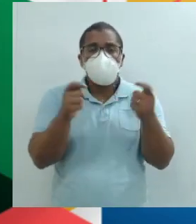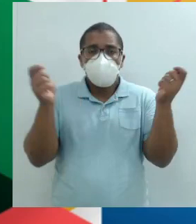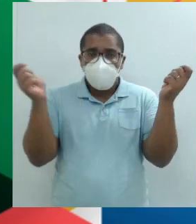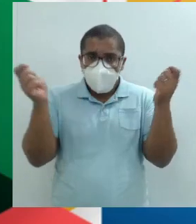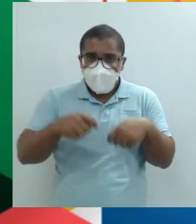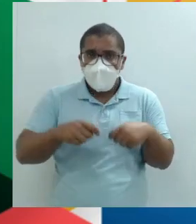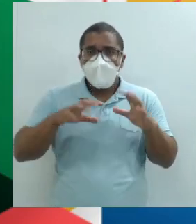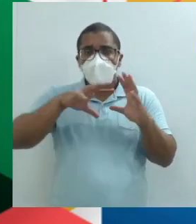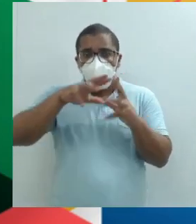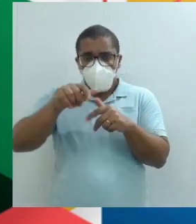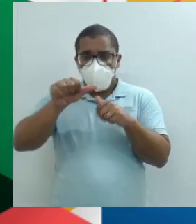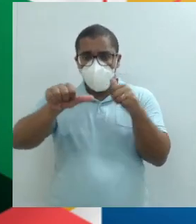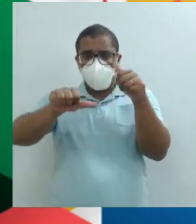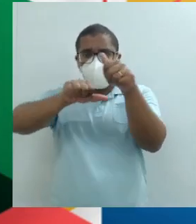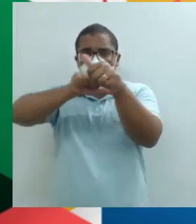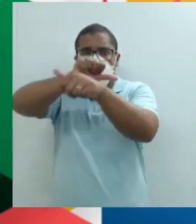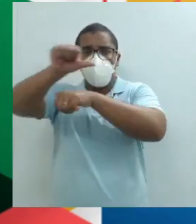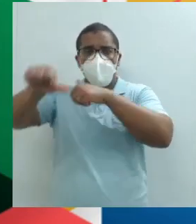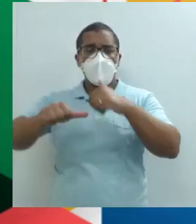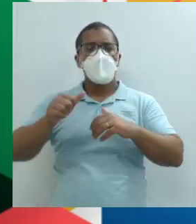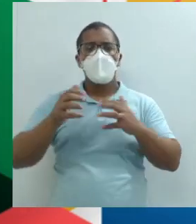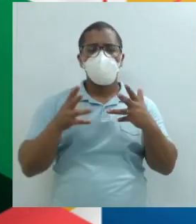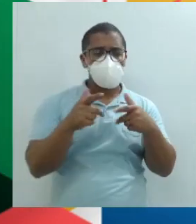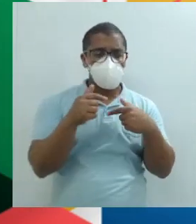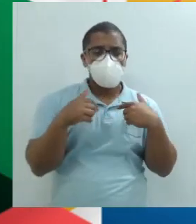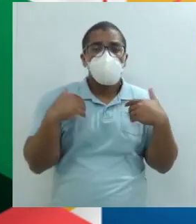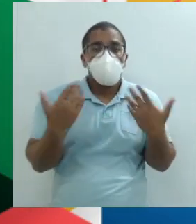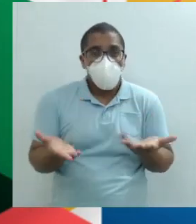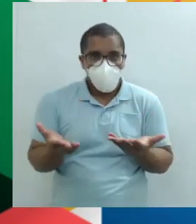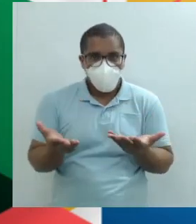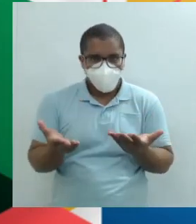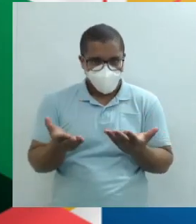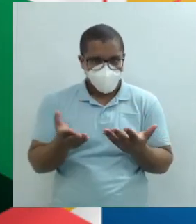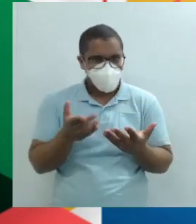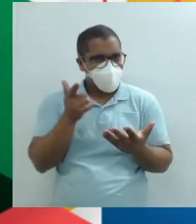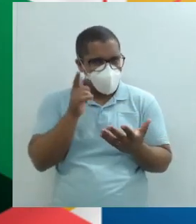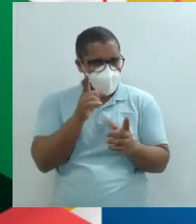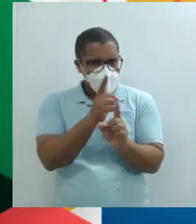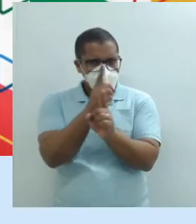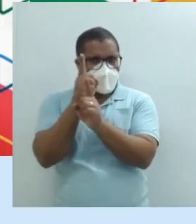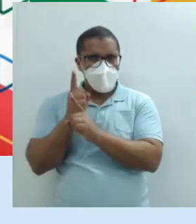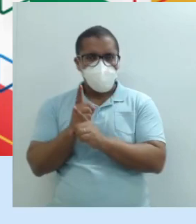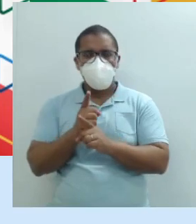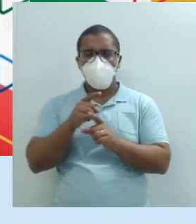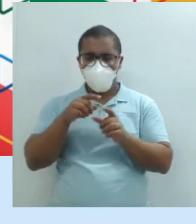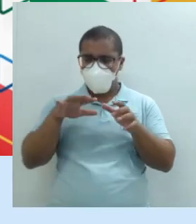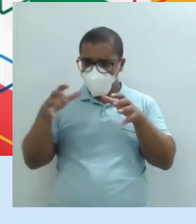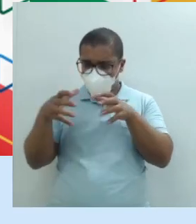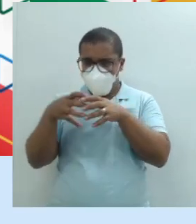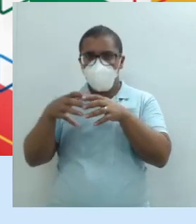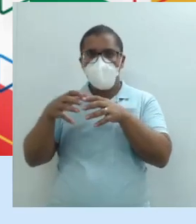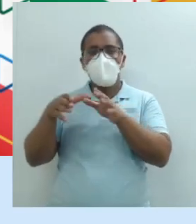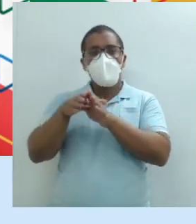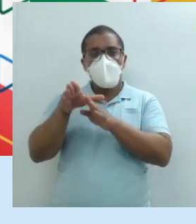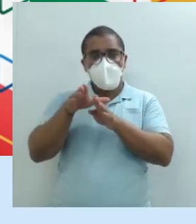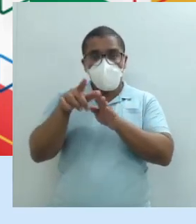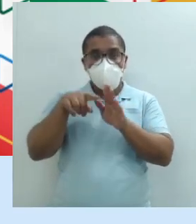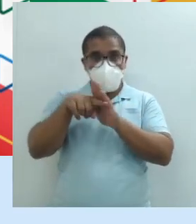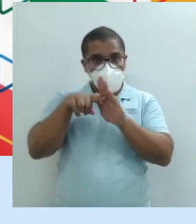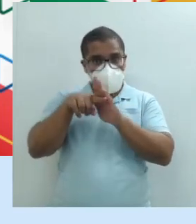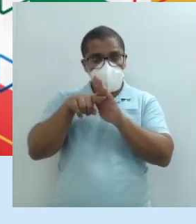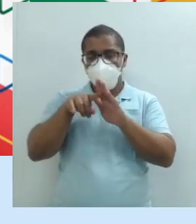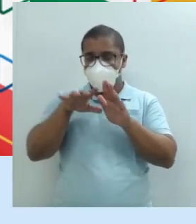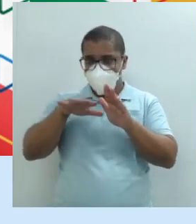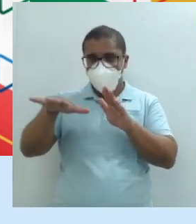de constantes transformações. Então veja, esse pessoal, né, desse conselho de pesquisa fez um